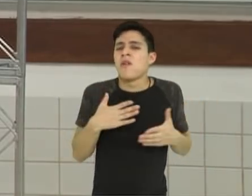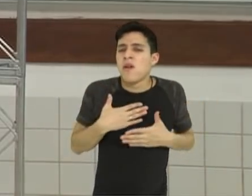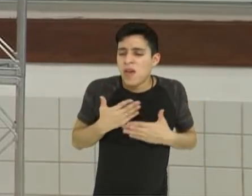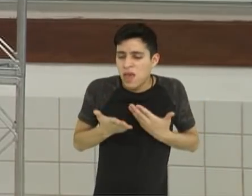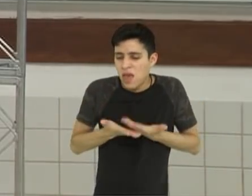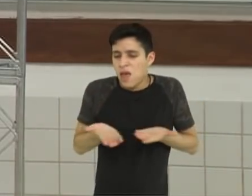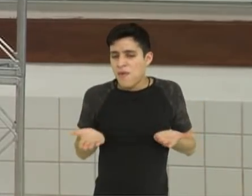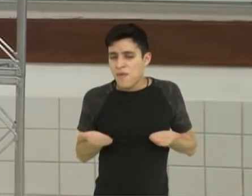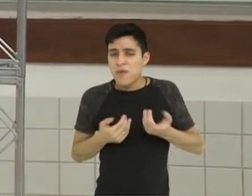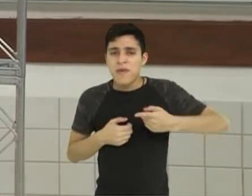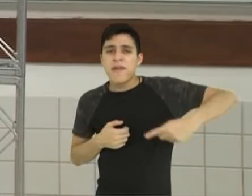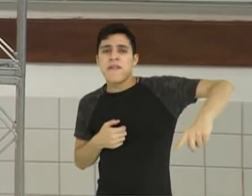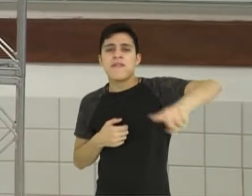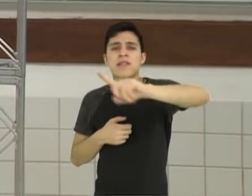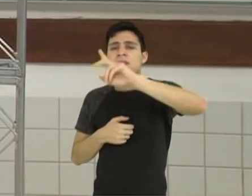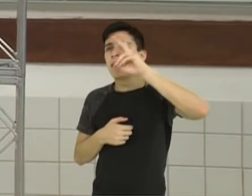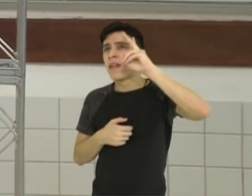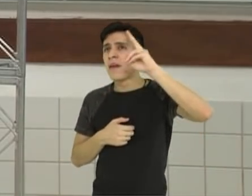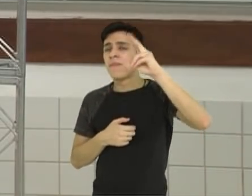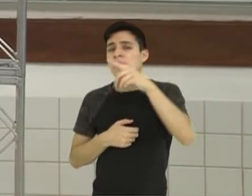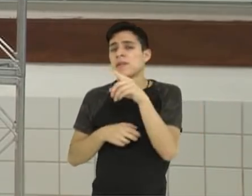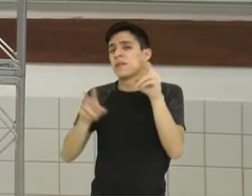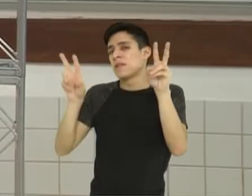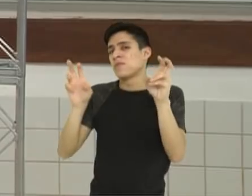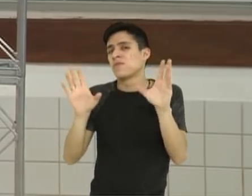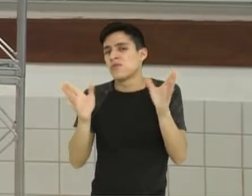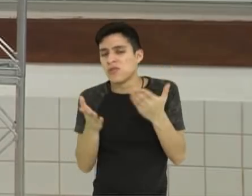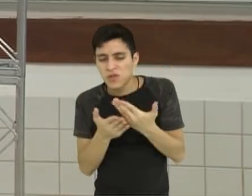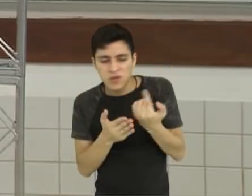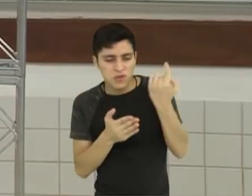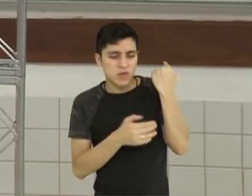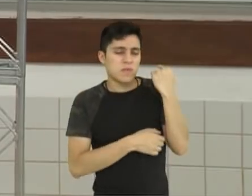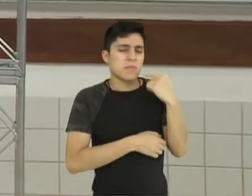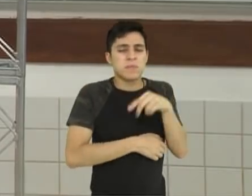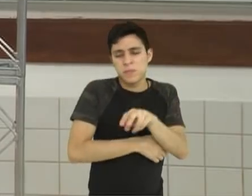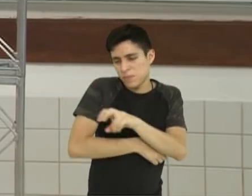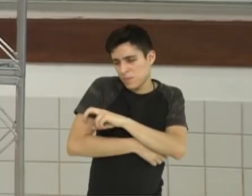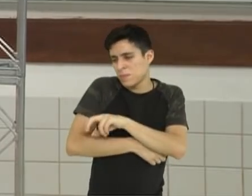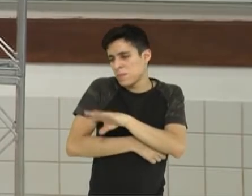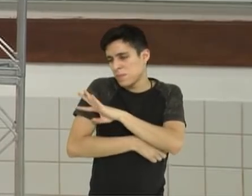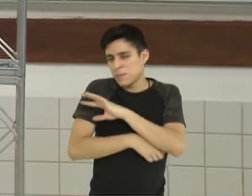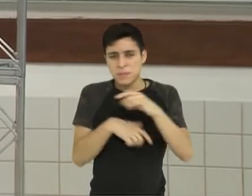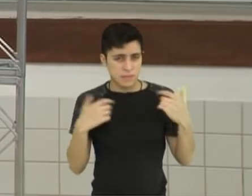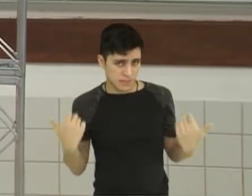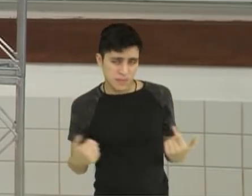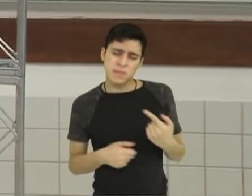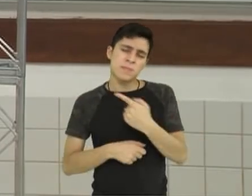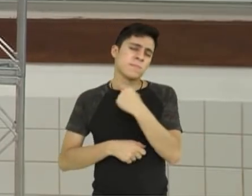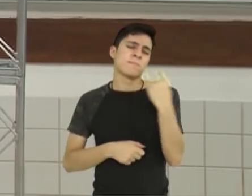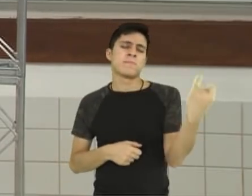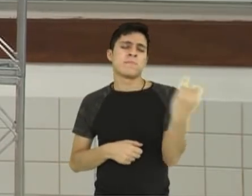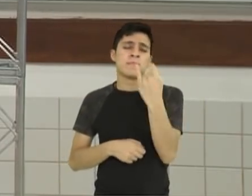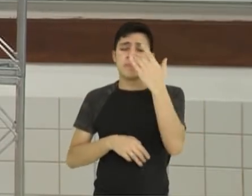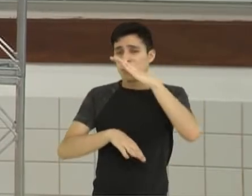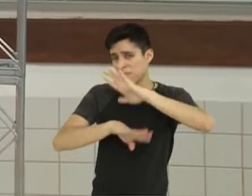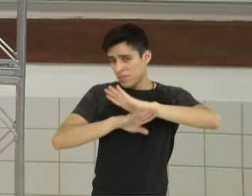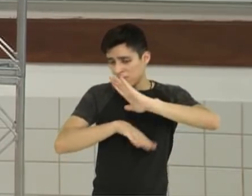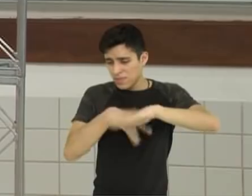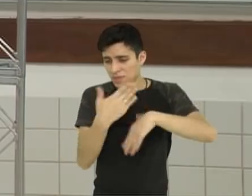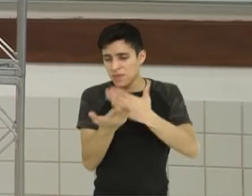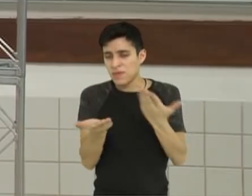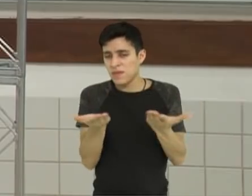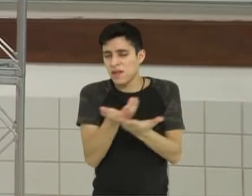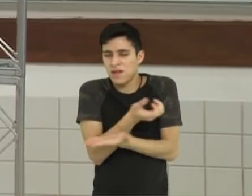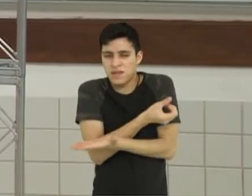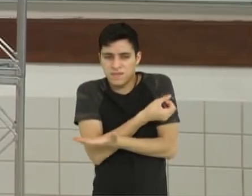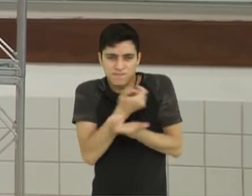tenha relembrado esses assuntos que você viu no 5º ano, no 4º ano. Eles são muito importantes para a nossa caminhada agora no 6º